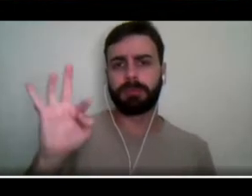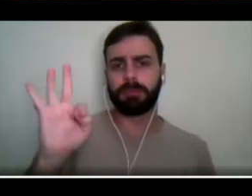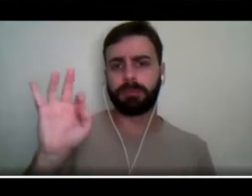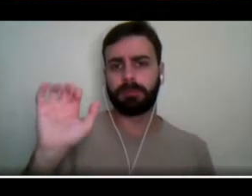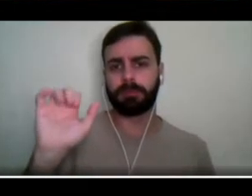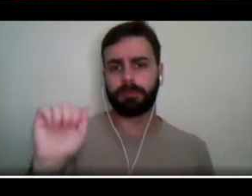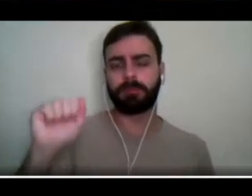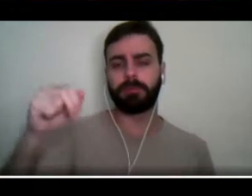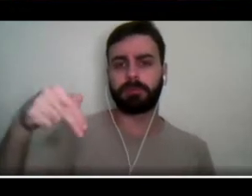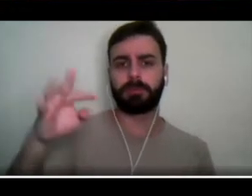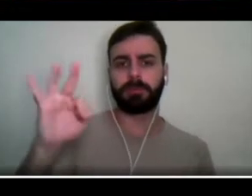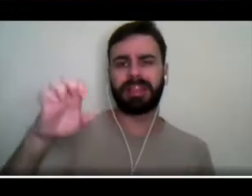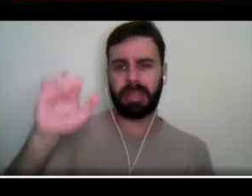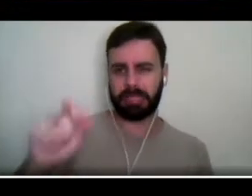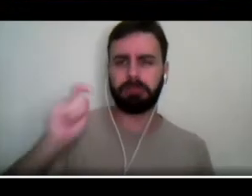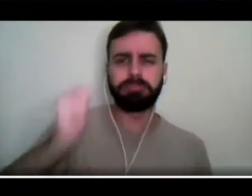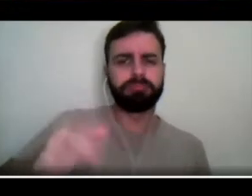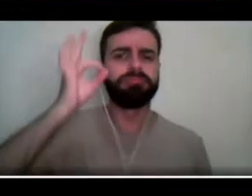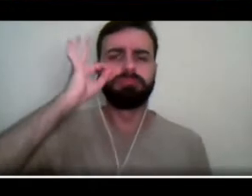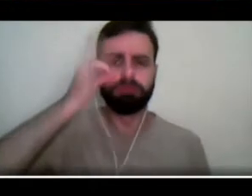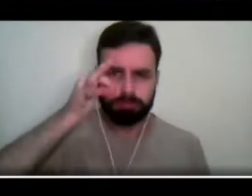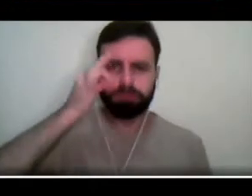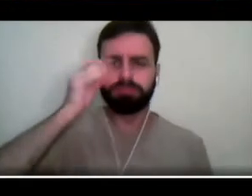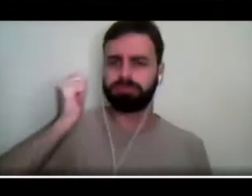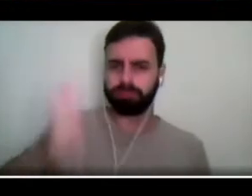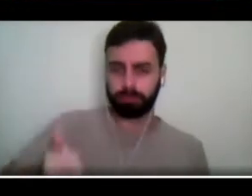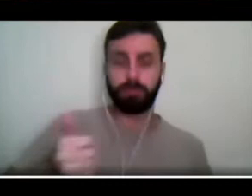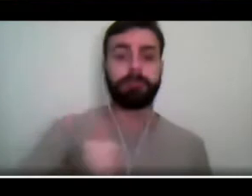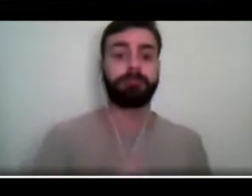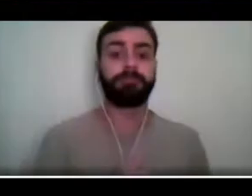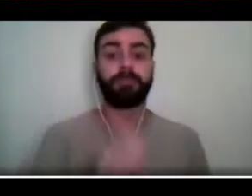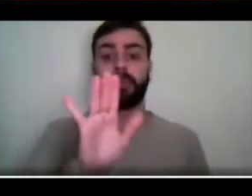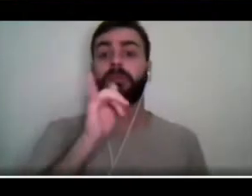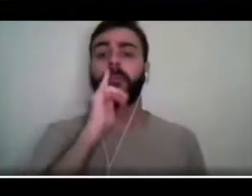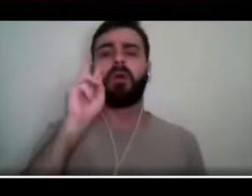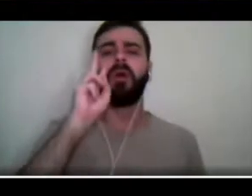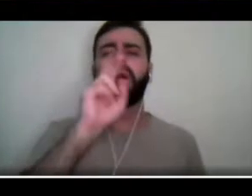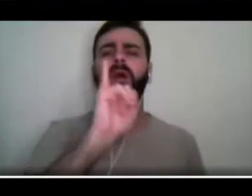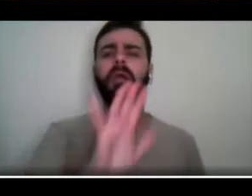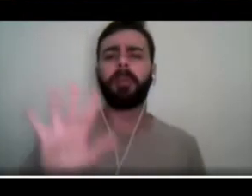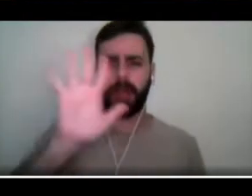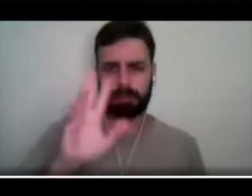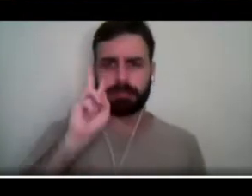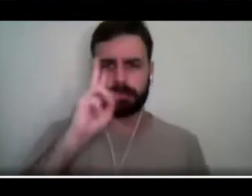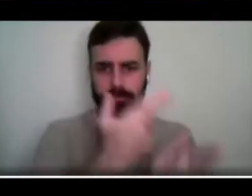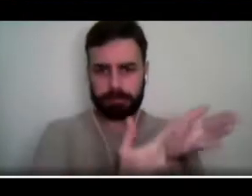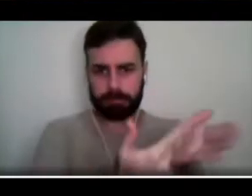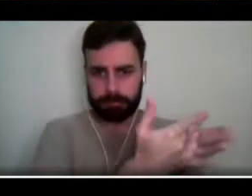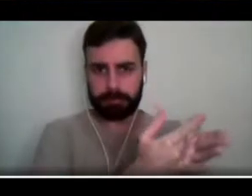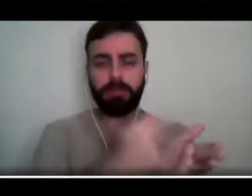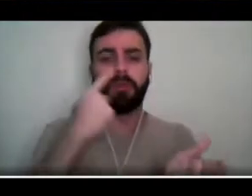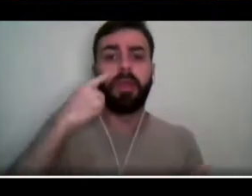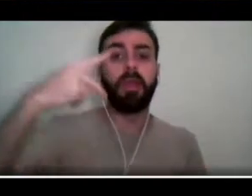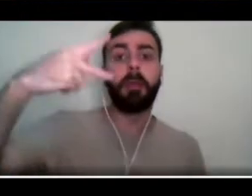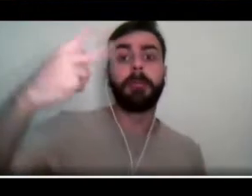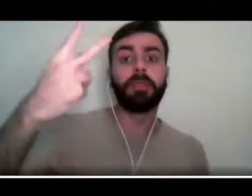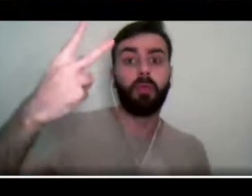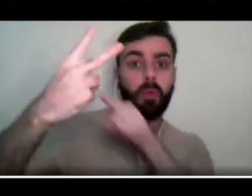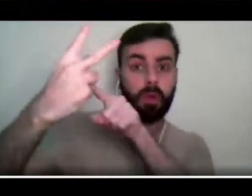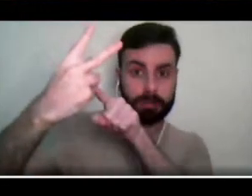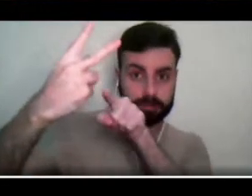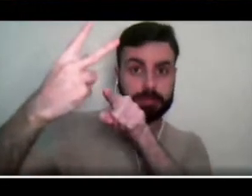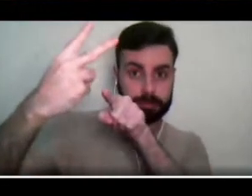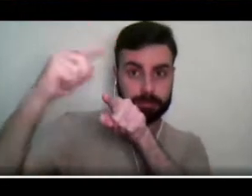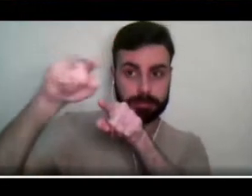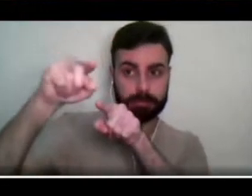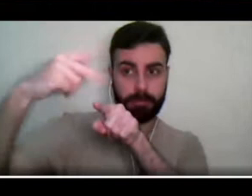por exemplo, né? Se você for nesse desenho aqui, por exemplo, e pegar o ponto P2, né?